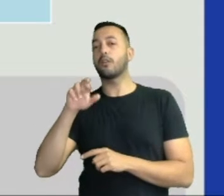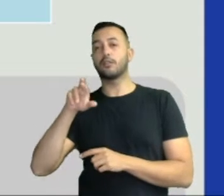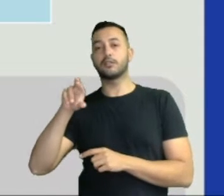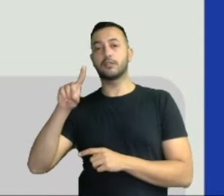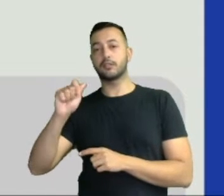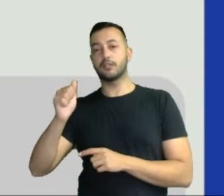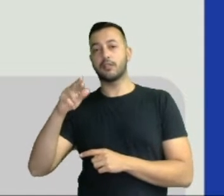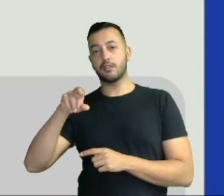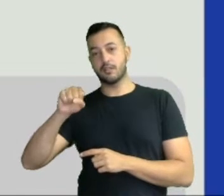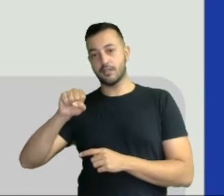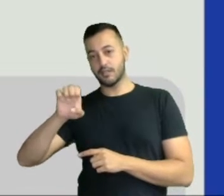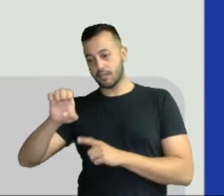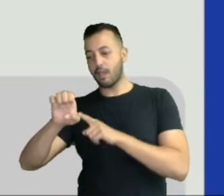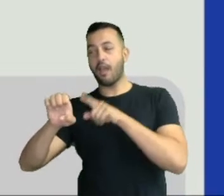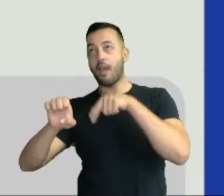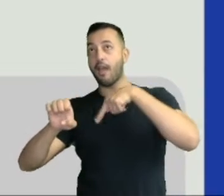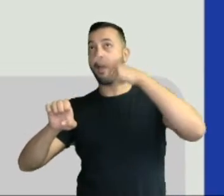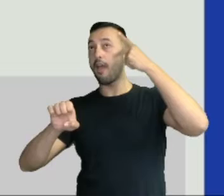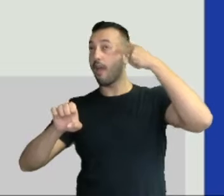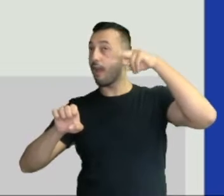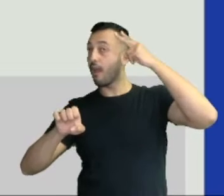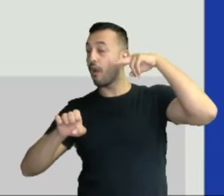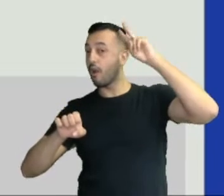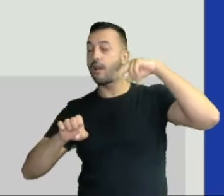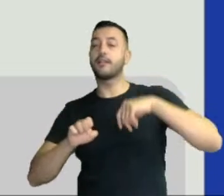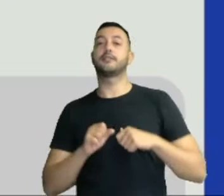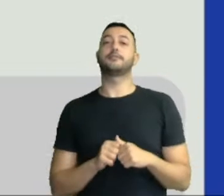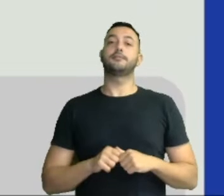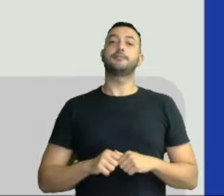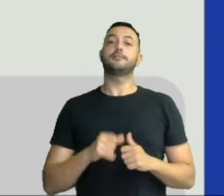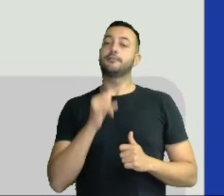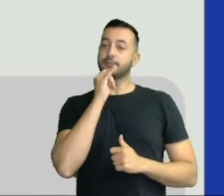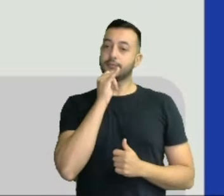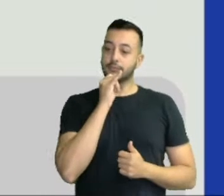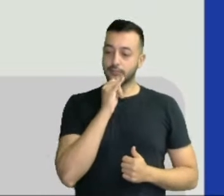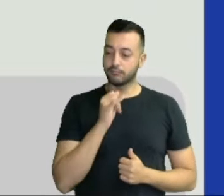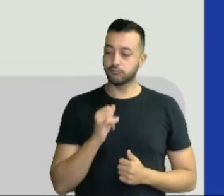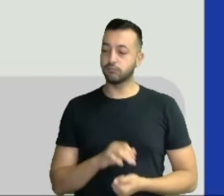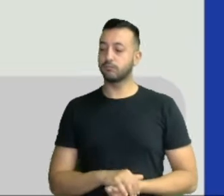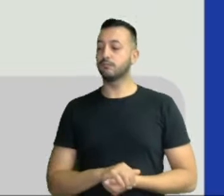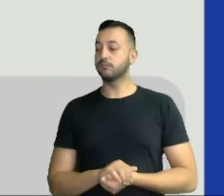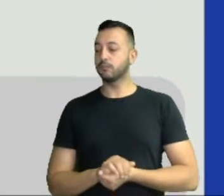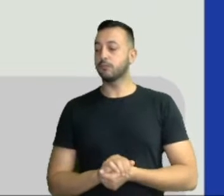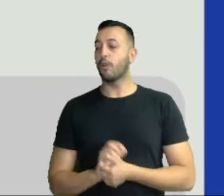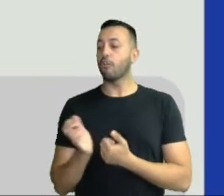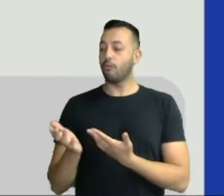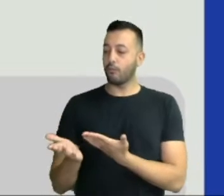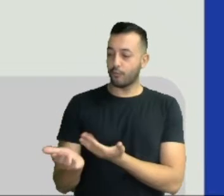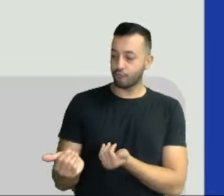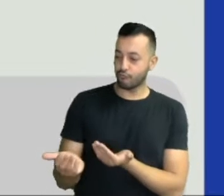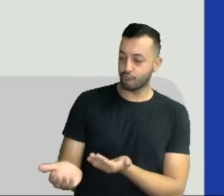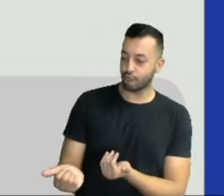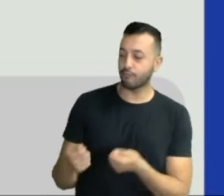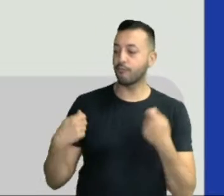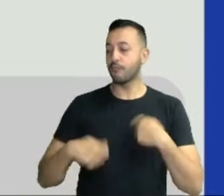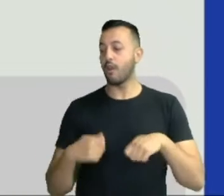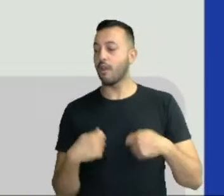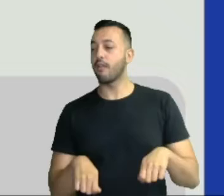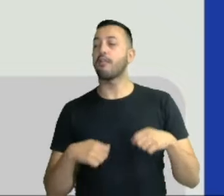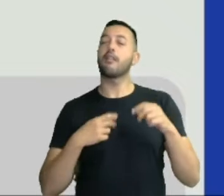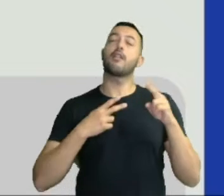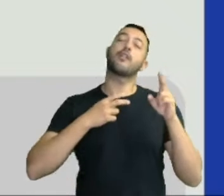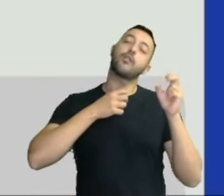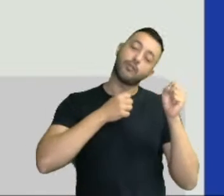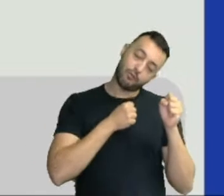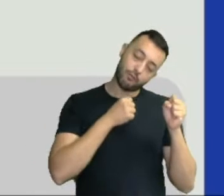é recordar. E aí a gente tem os exemplos, ó. Los jóvenes devem dormir 8